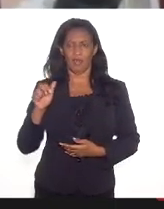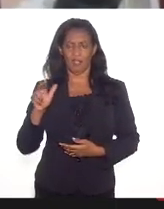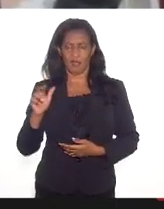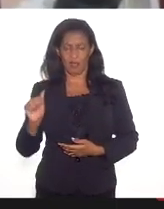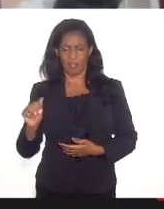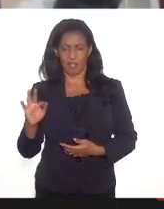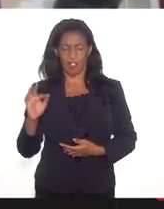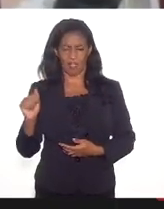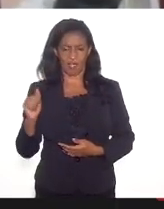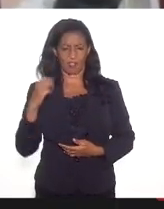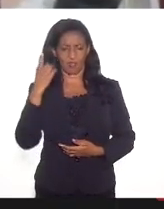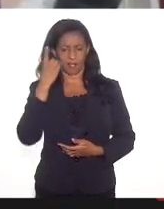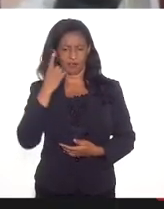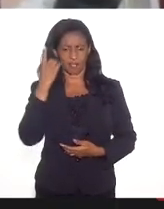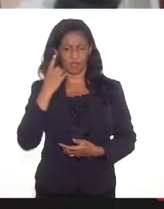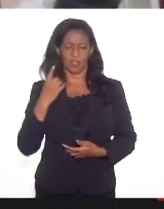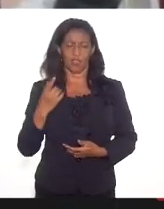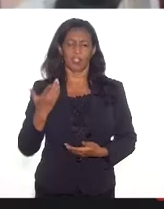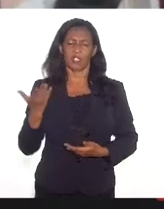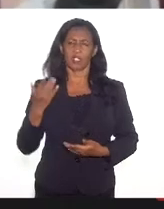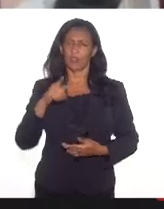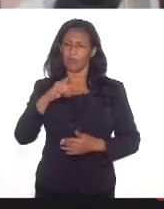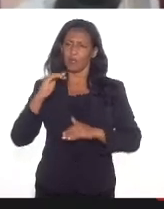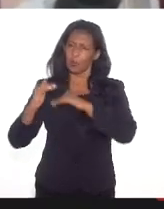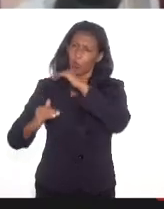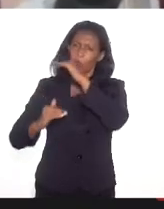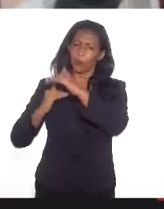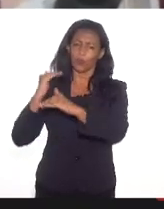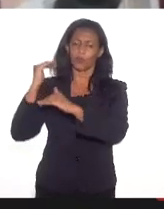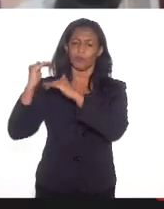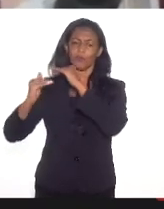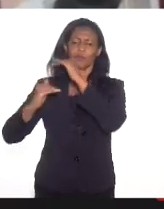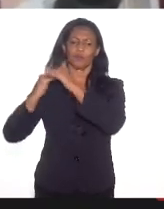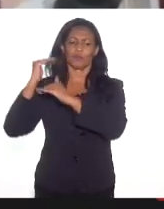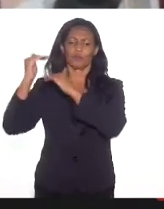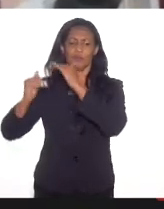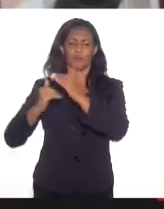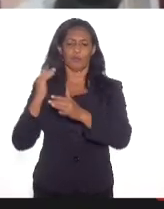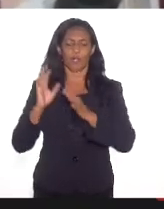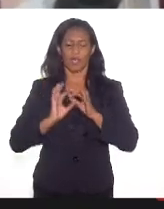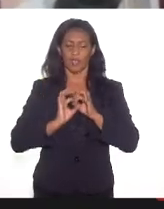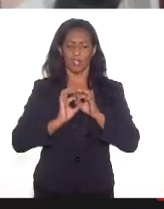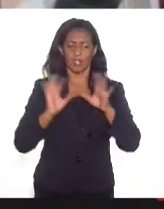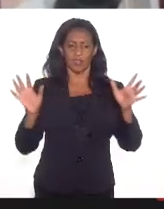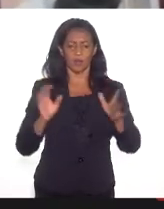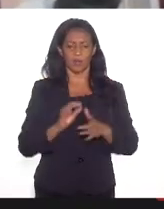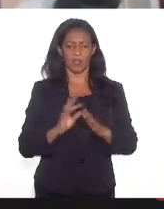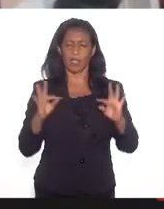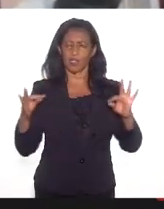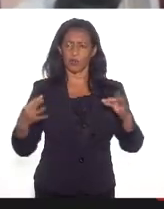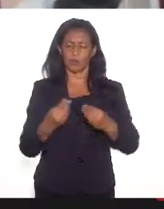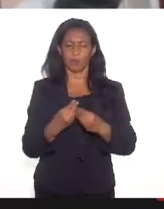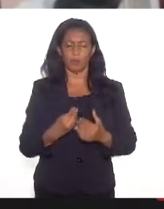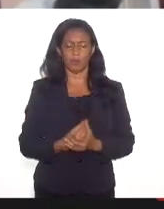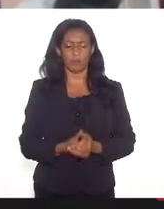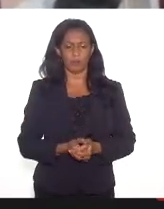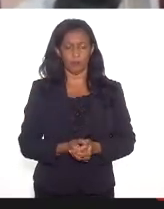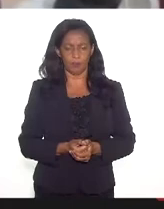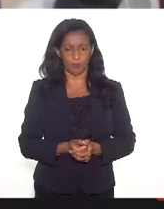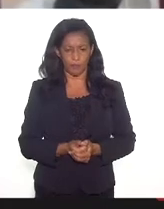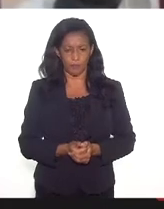cidadania vai elevar o grau de dignidade e de verdade real para todos então